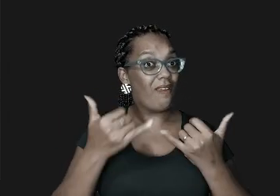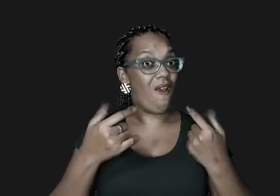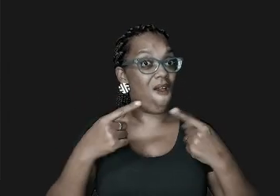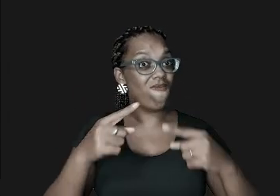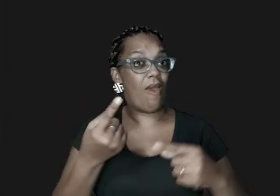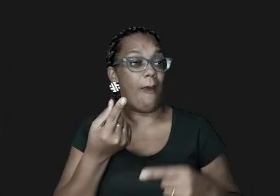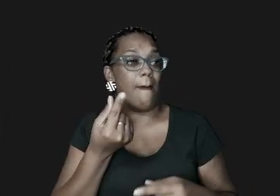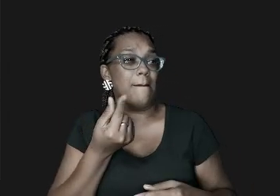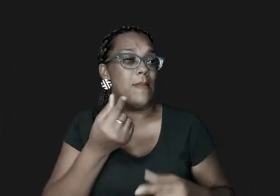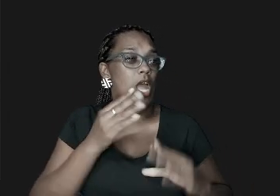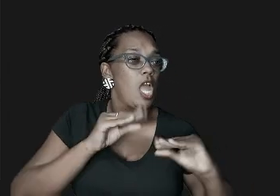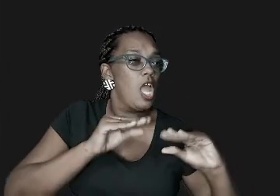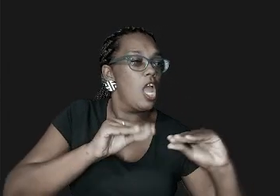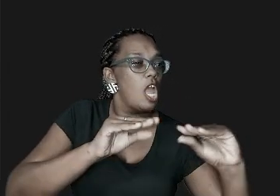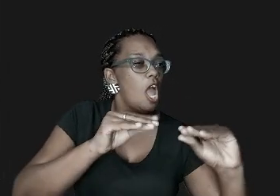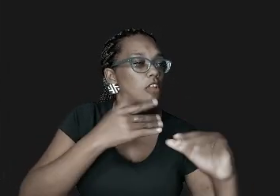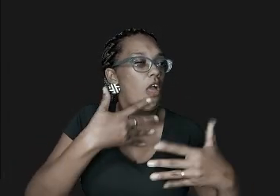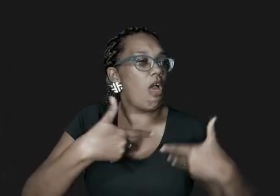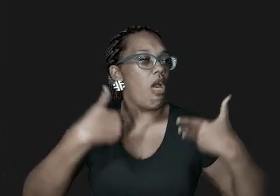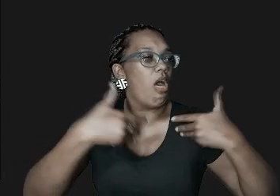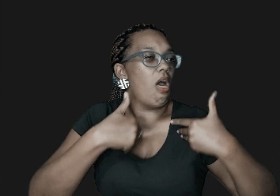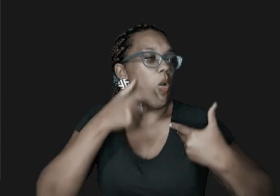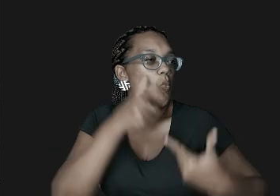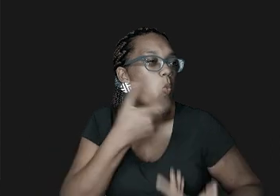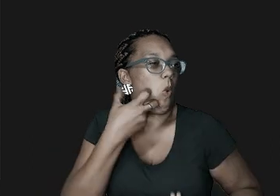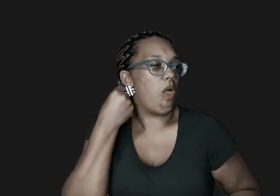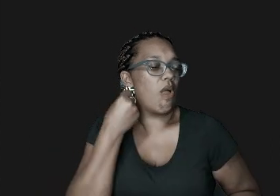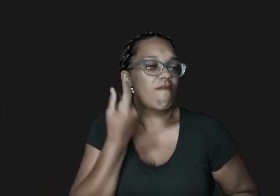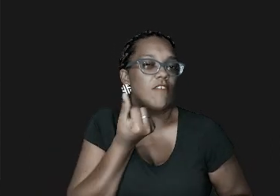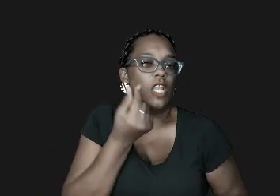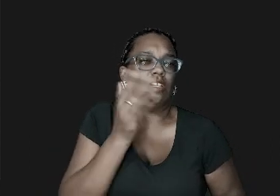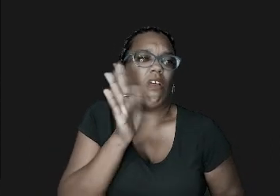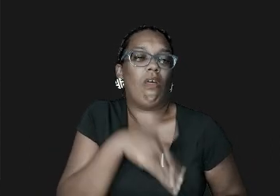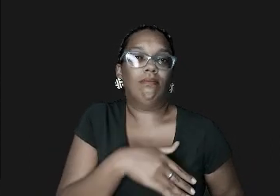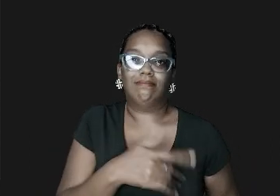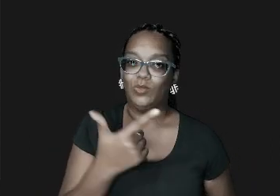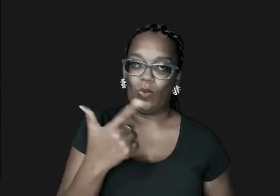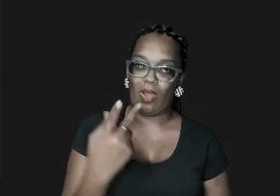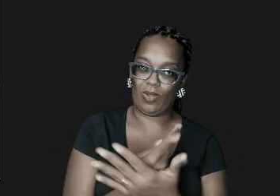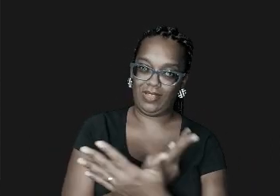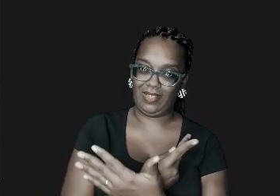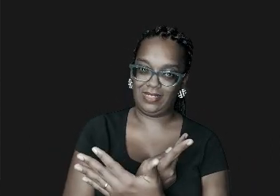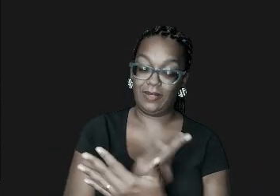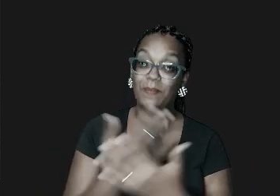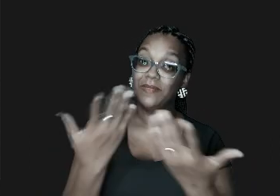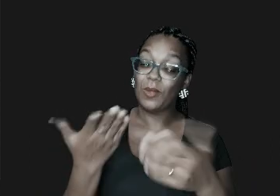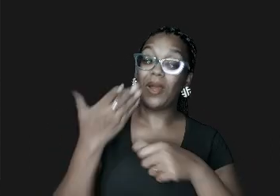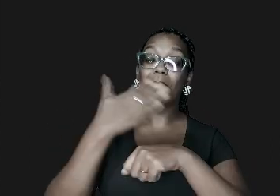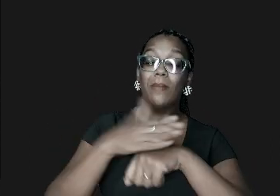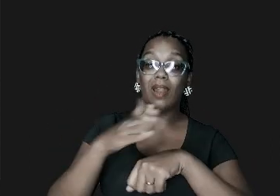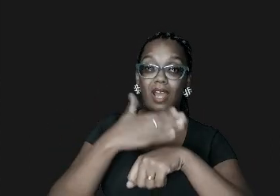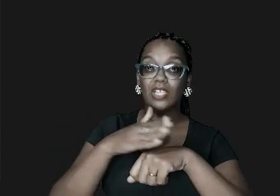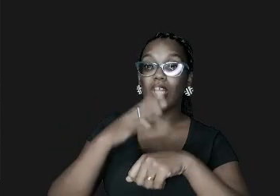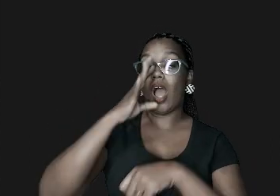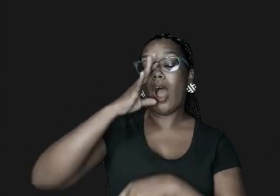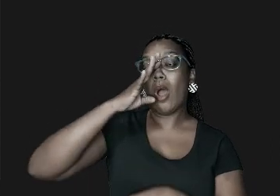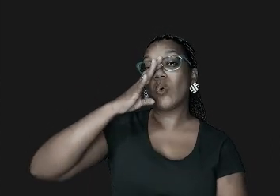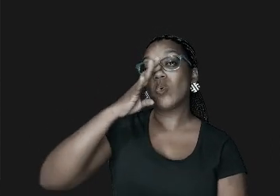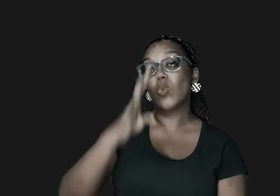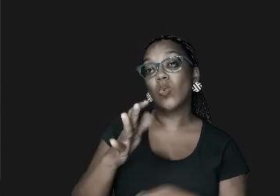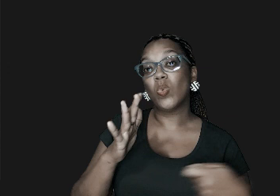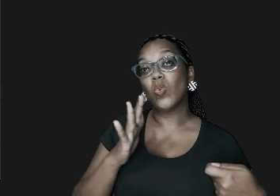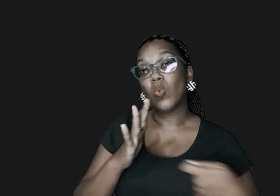ninguém não vou brincar aqui de mexer com preço da ação sem ter nenhuma motivação nenhum benefício financeiro assim isso não acontece